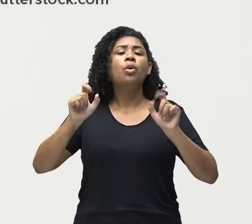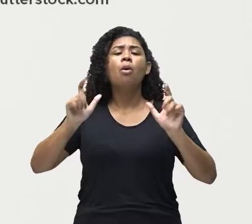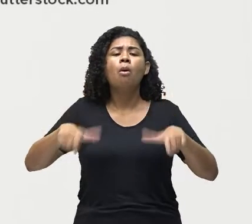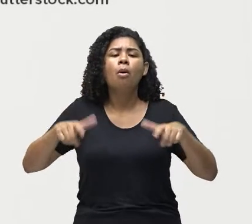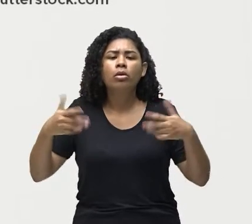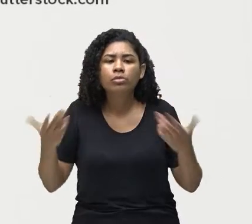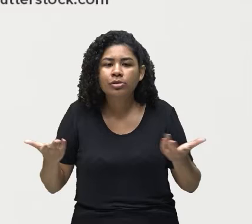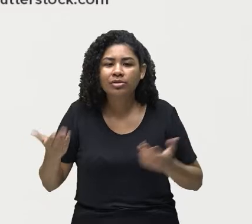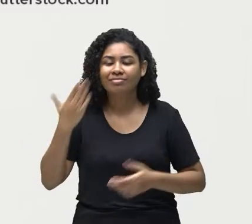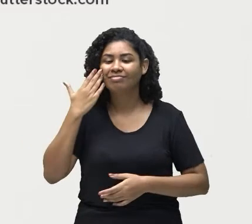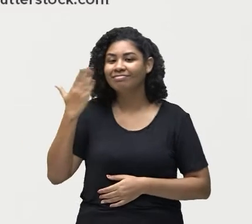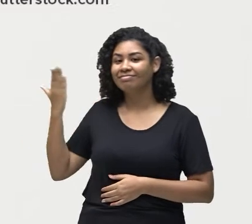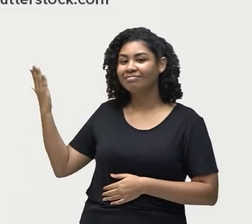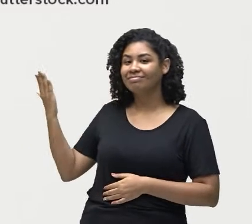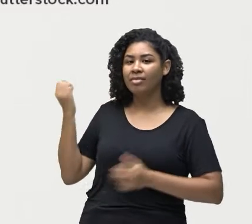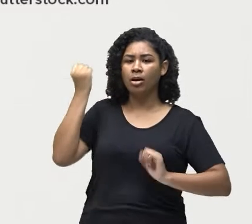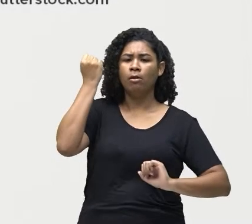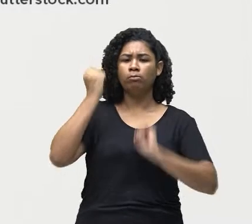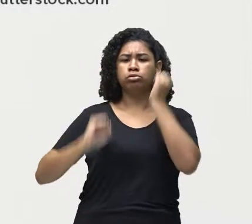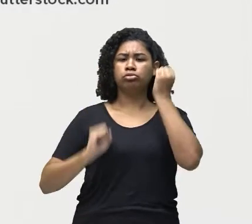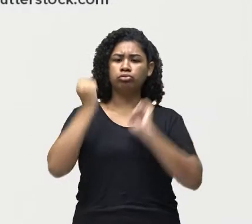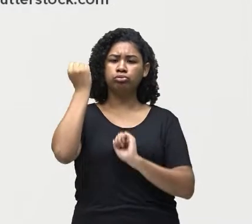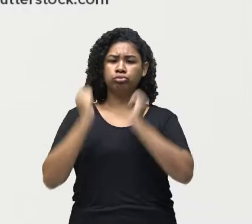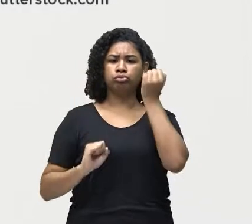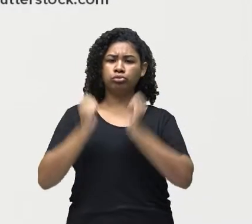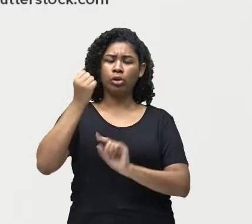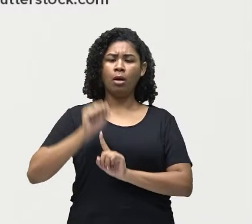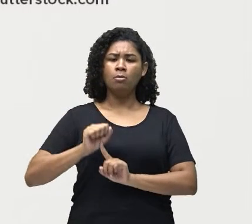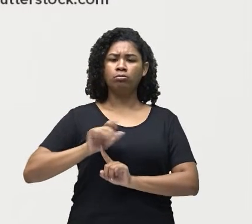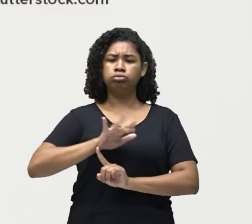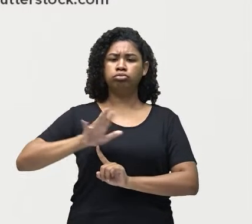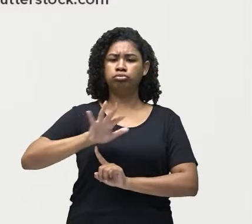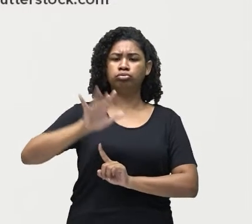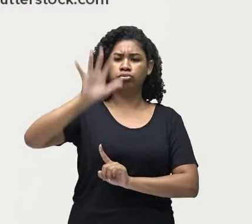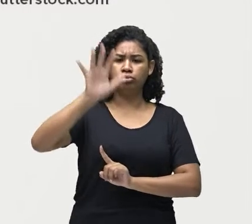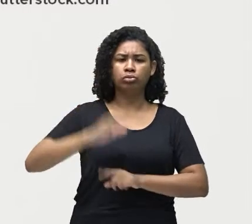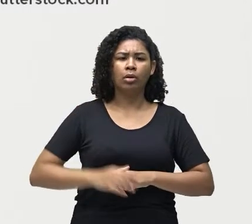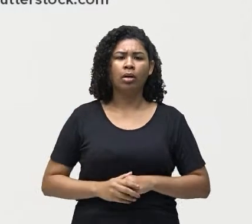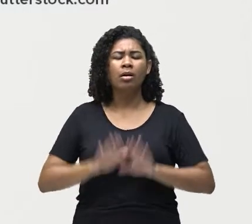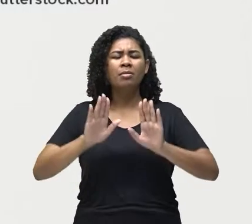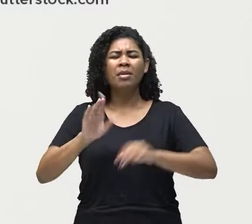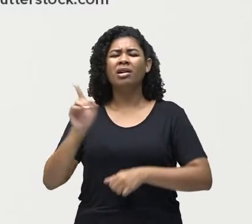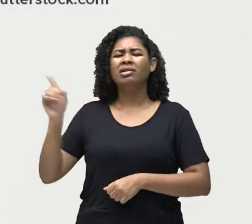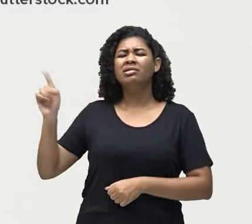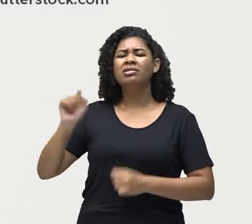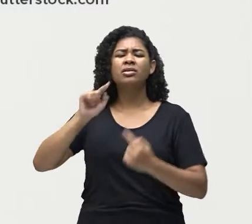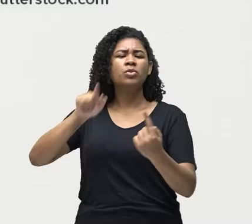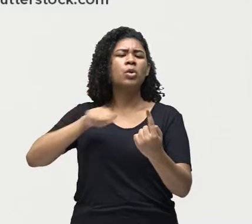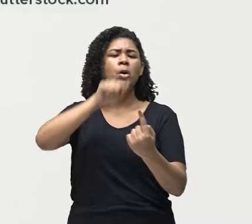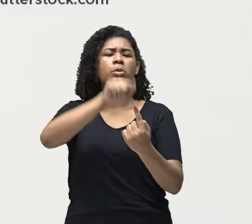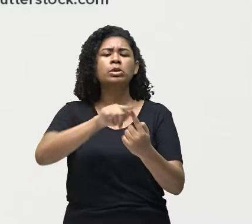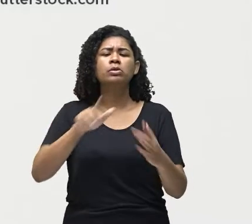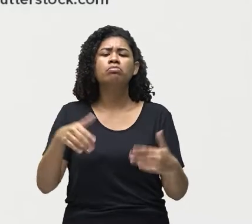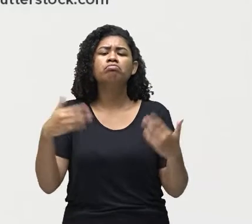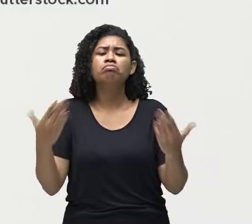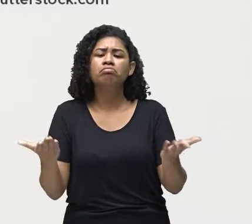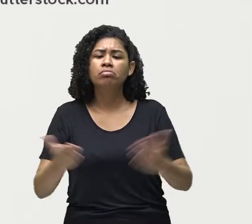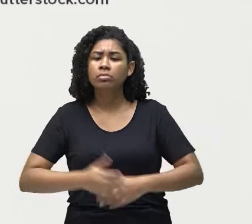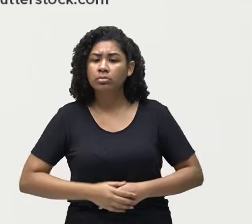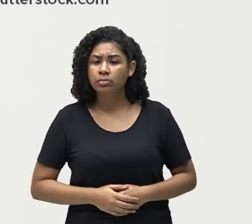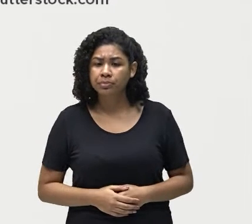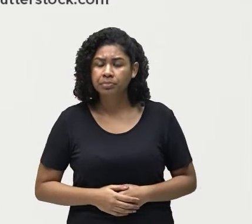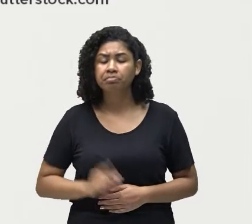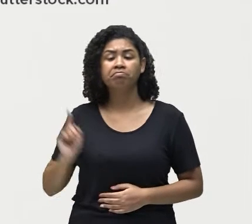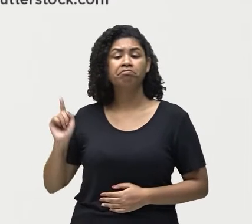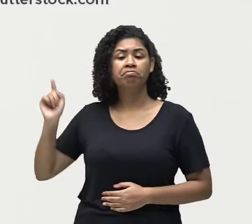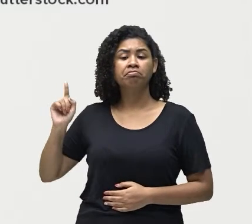ou termoelétricas. O que acontece? O que é uma usina termoelétrica? Qual é o objetivo da usina termoelétrica?